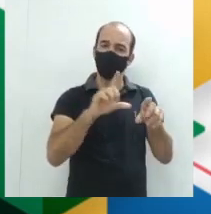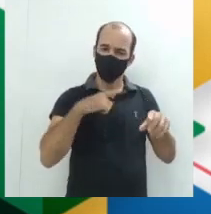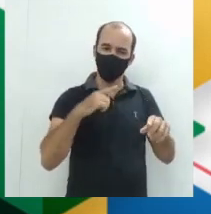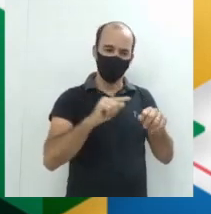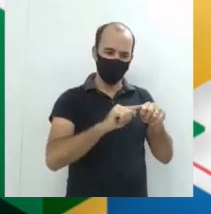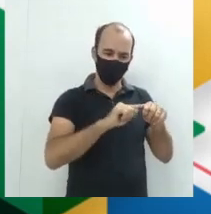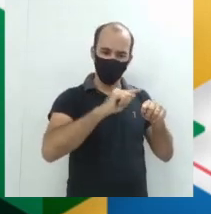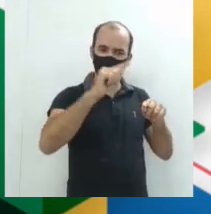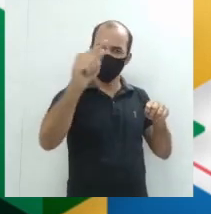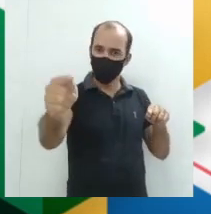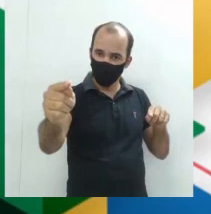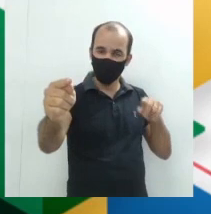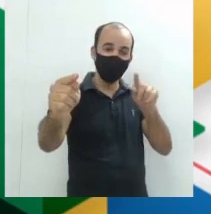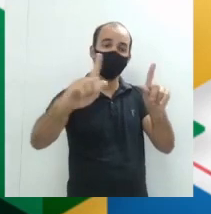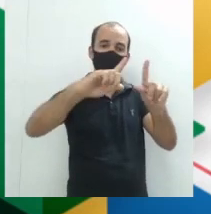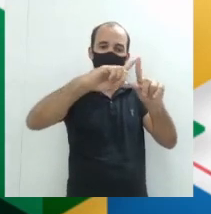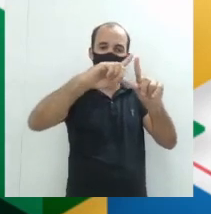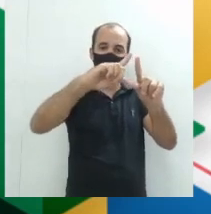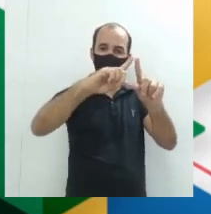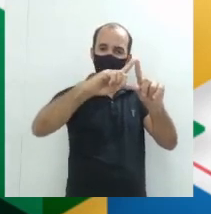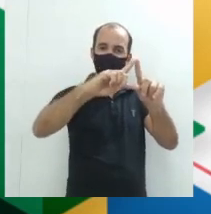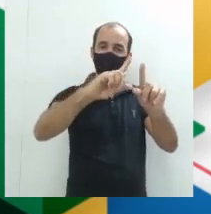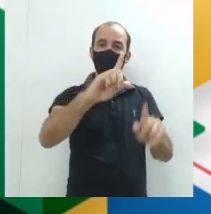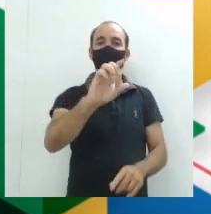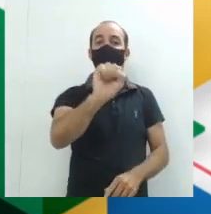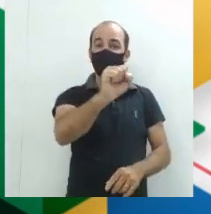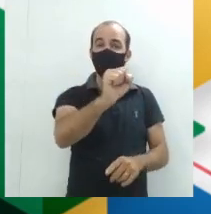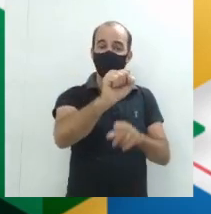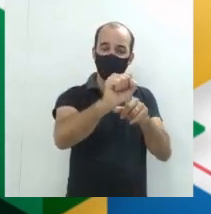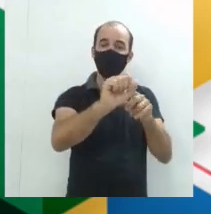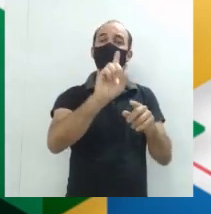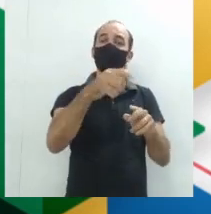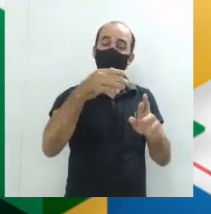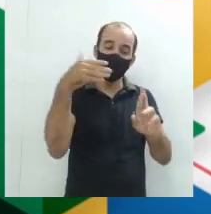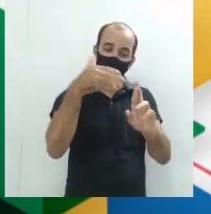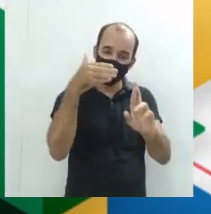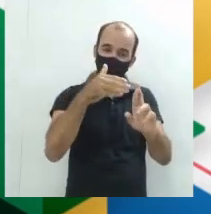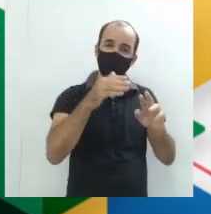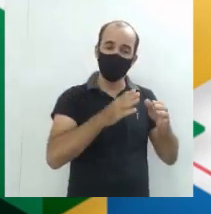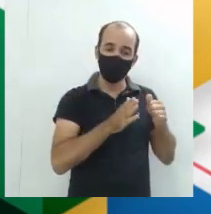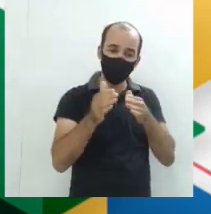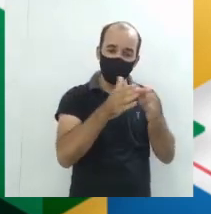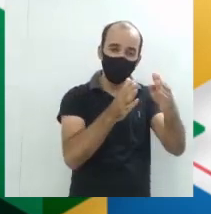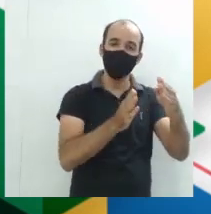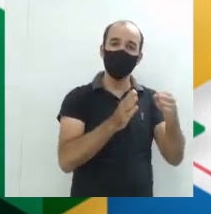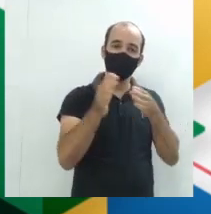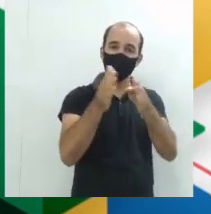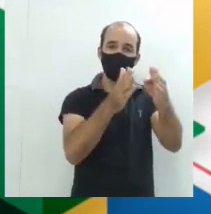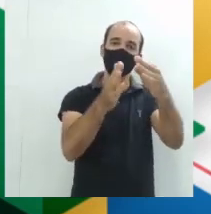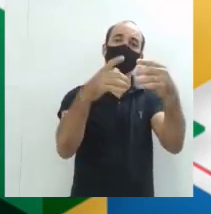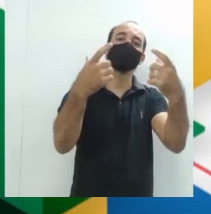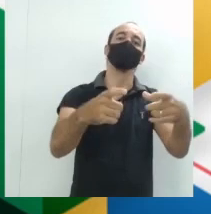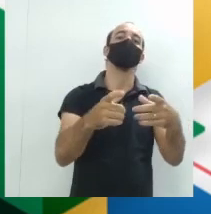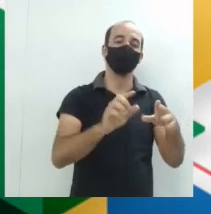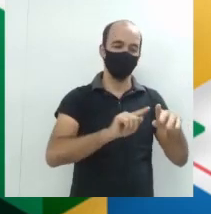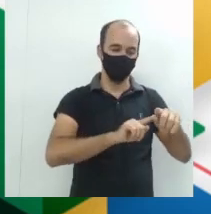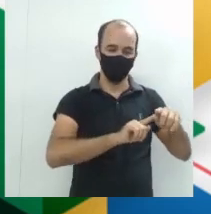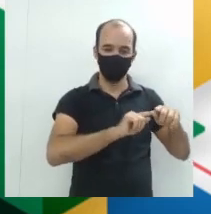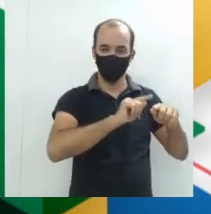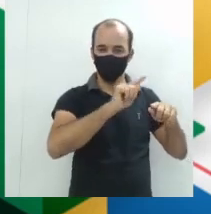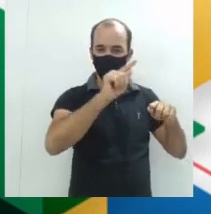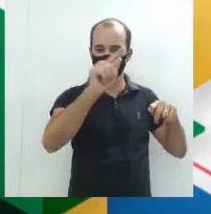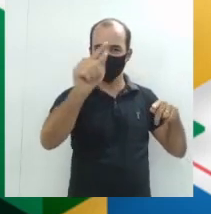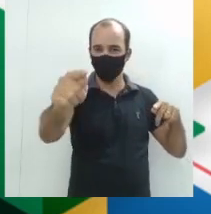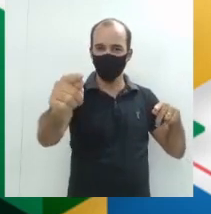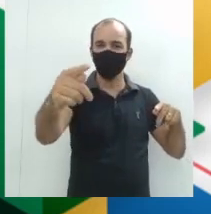caminho, representa a trajetória e o vetor deslocamento é a noção da direção e sentido. É mais ou